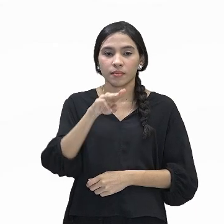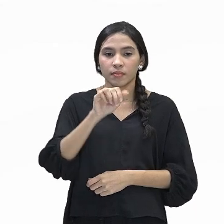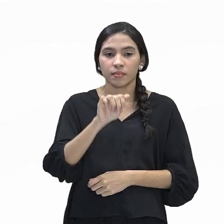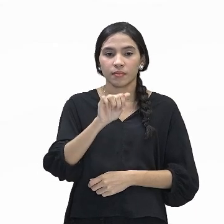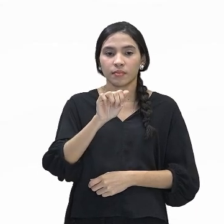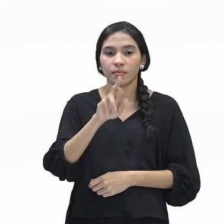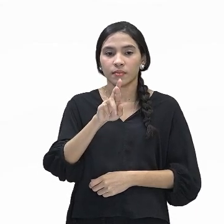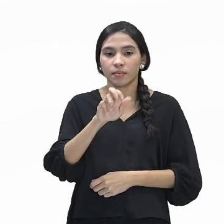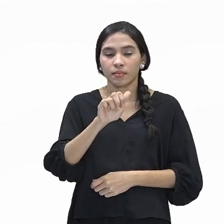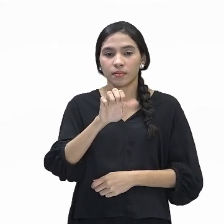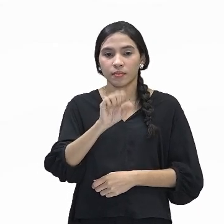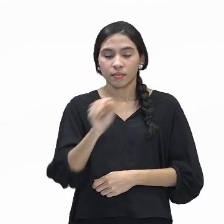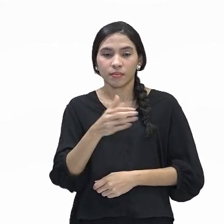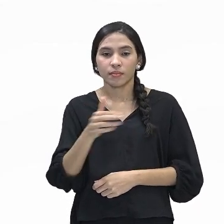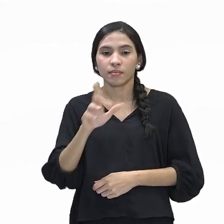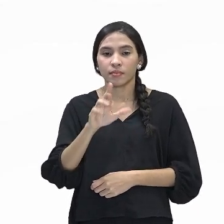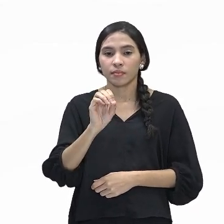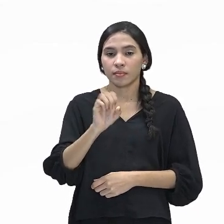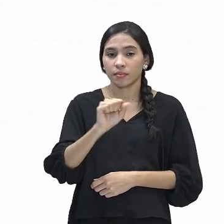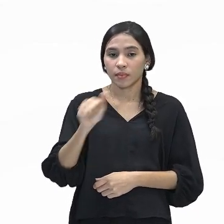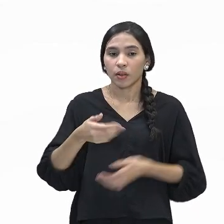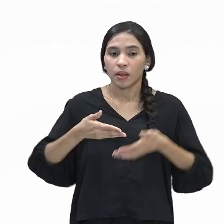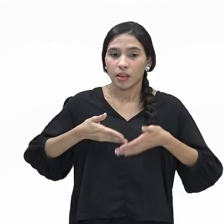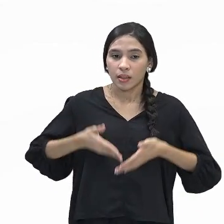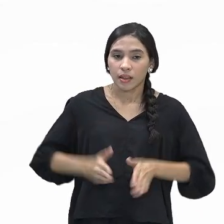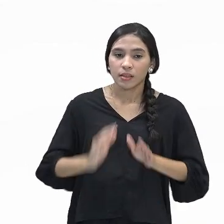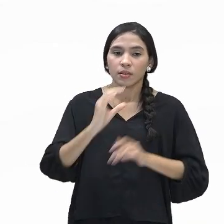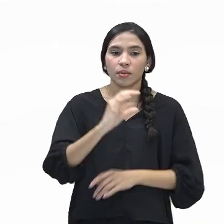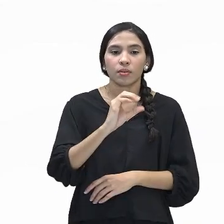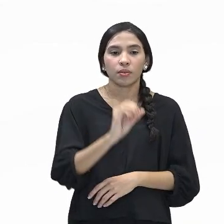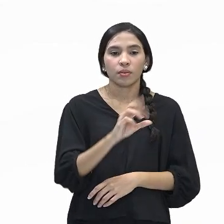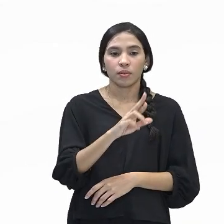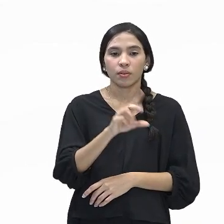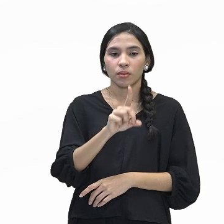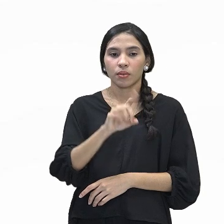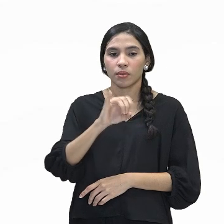em Cordisburgo, Minas Gerais, em 27 de junho de